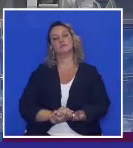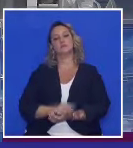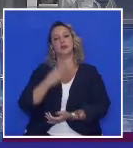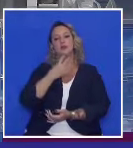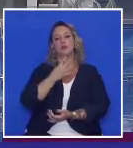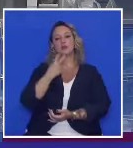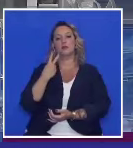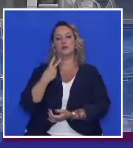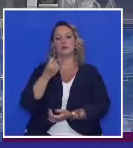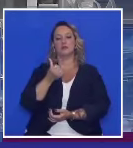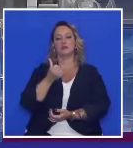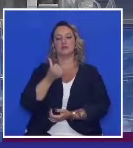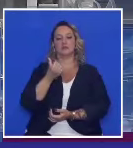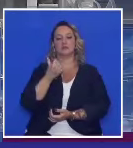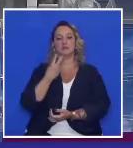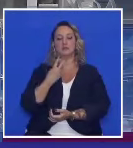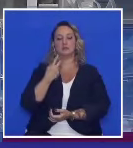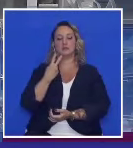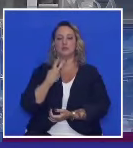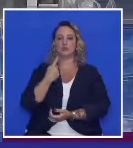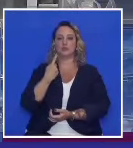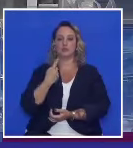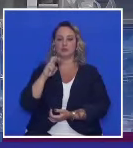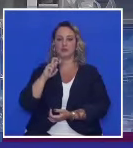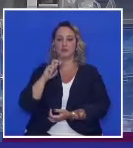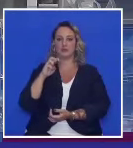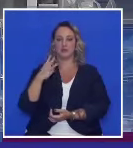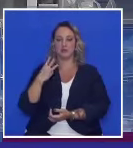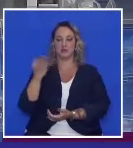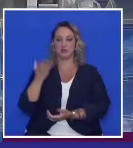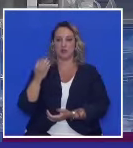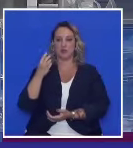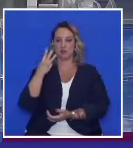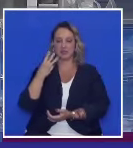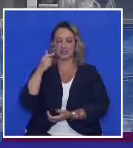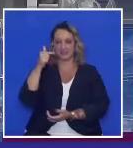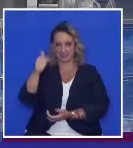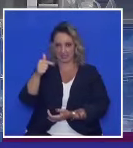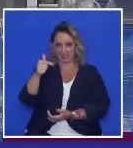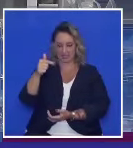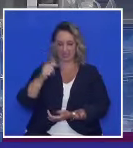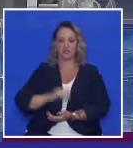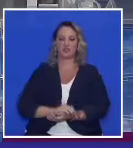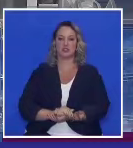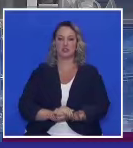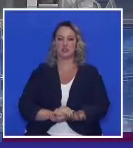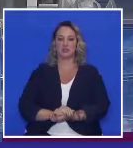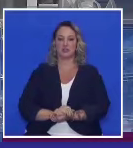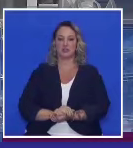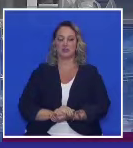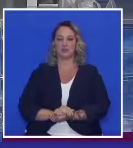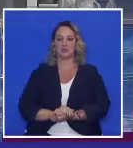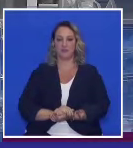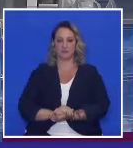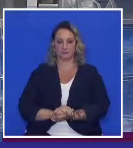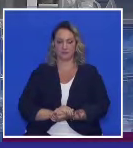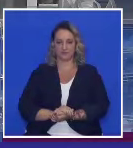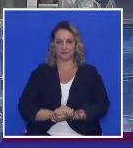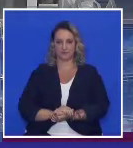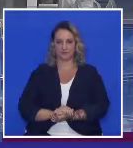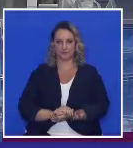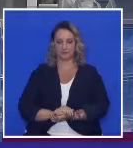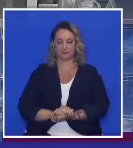sorteados: 42, 61, 21, 53 e agora 37. Preta, 37. Bola preta,